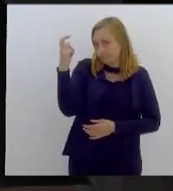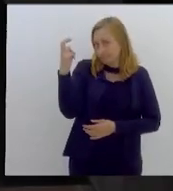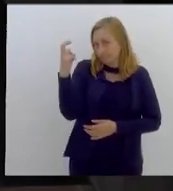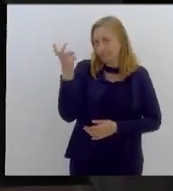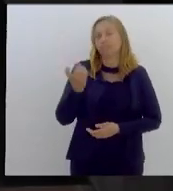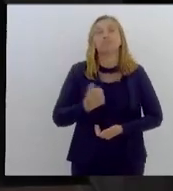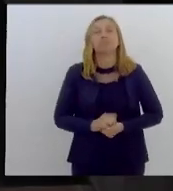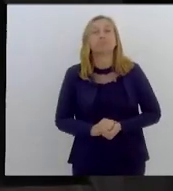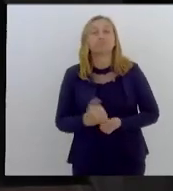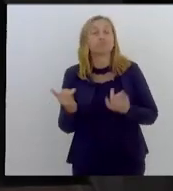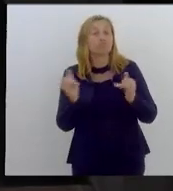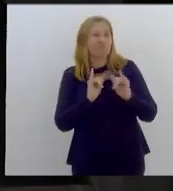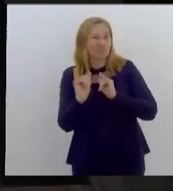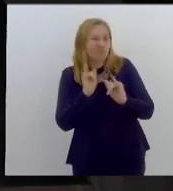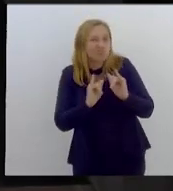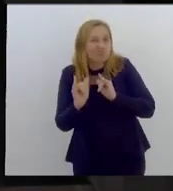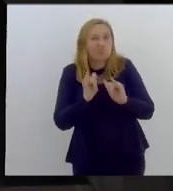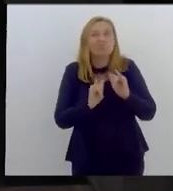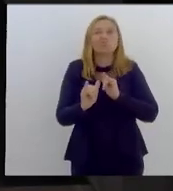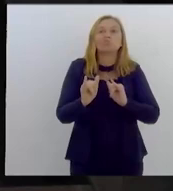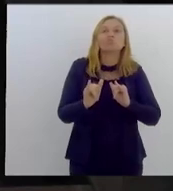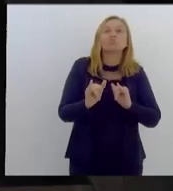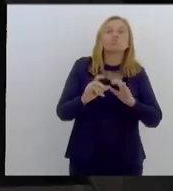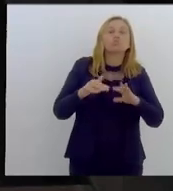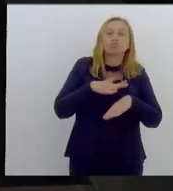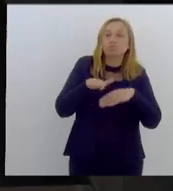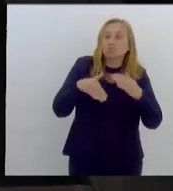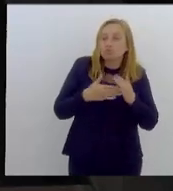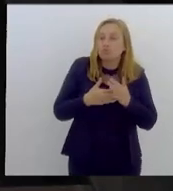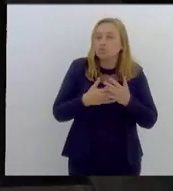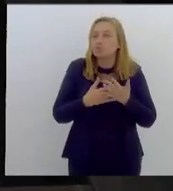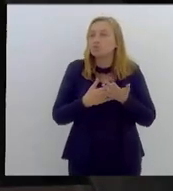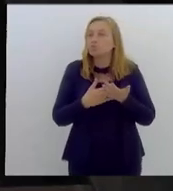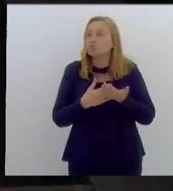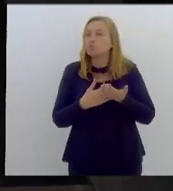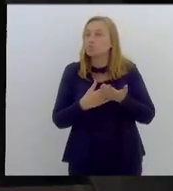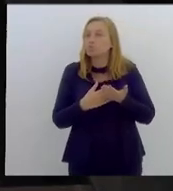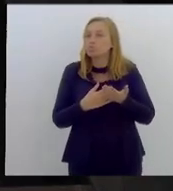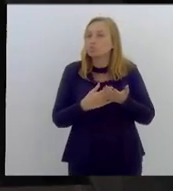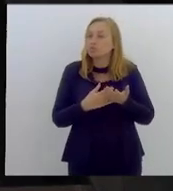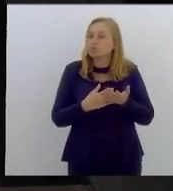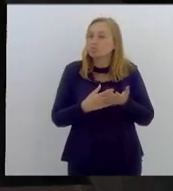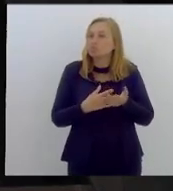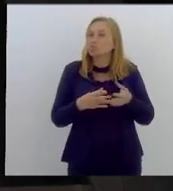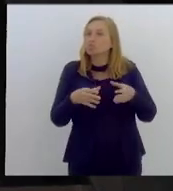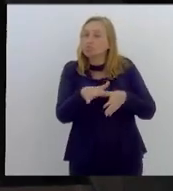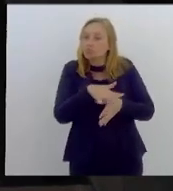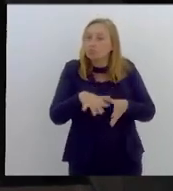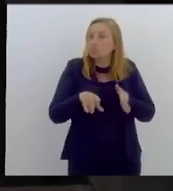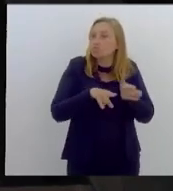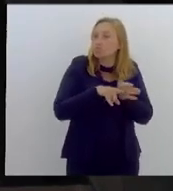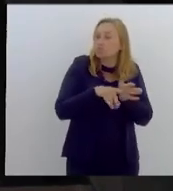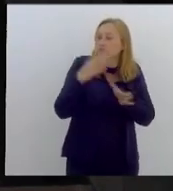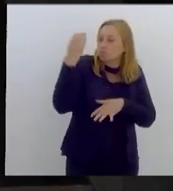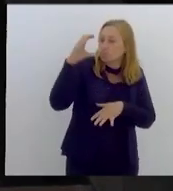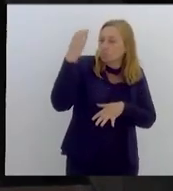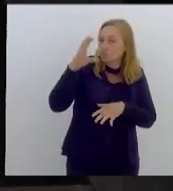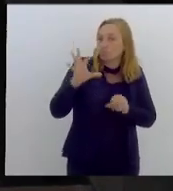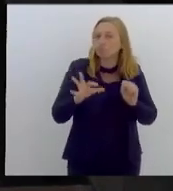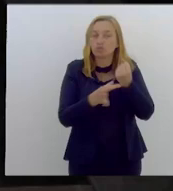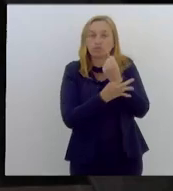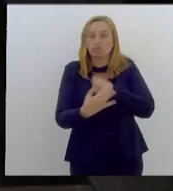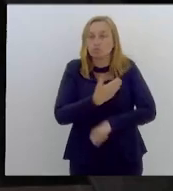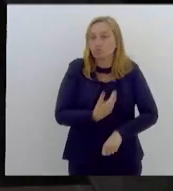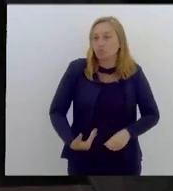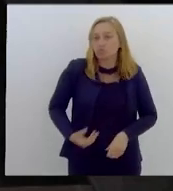a informação, enfim, todo aquele caráter científico da segurança pública